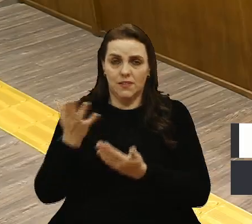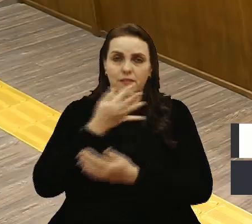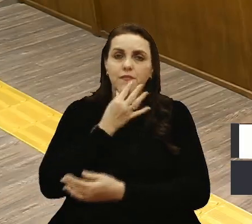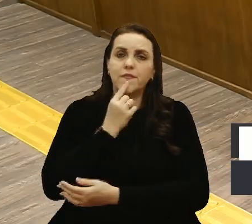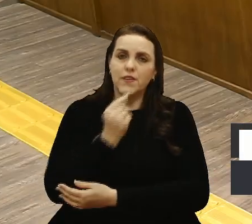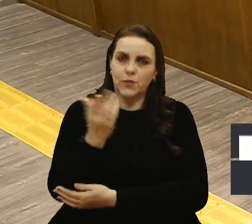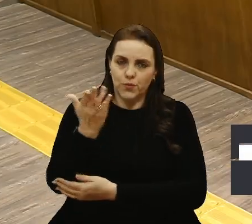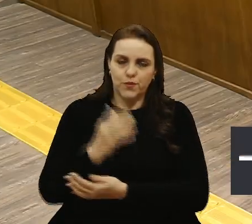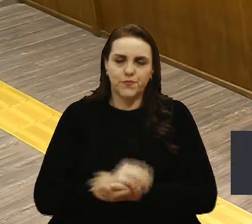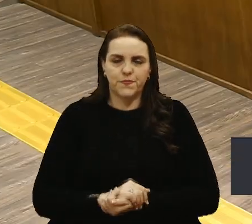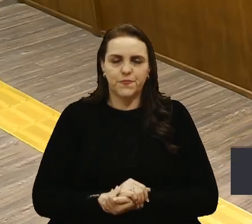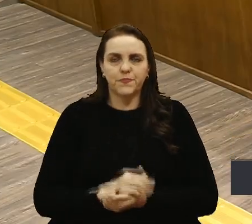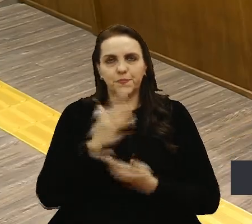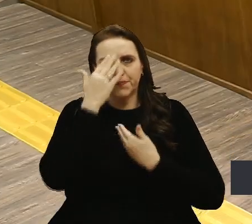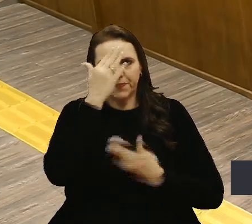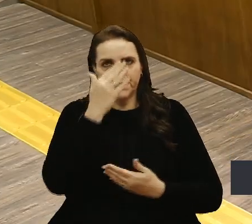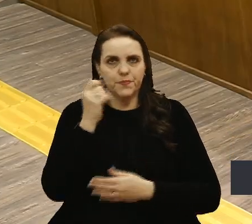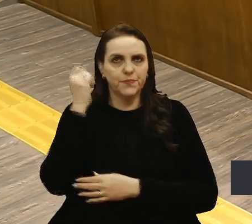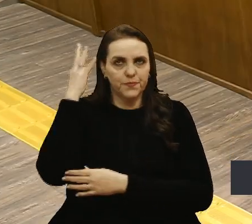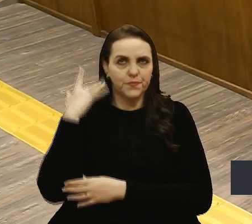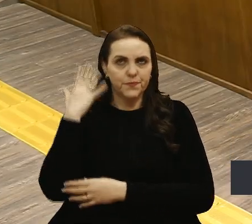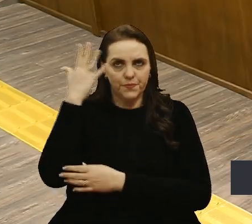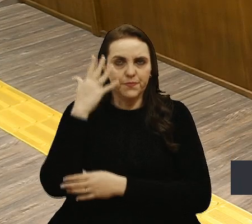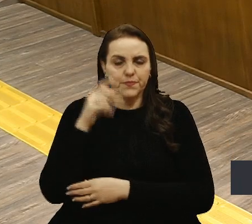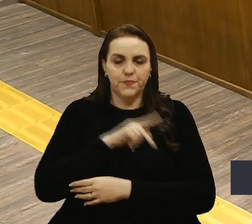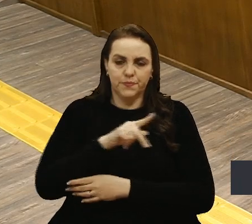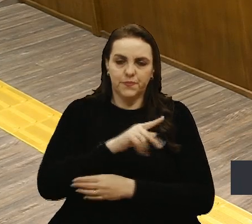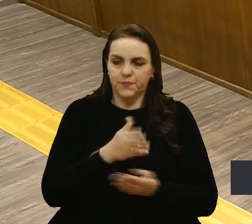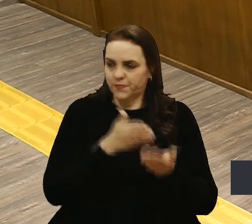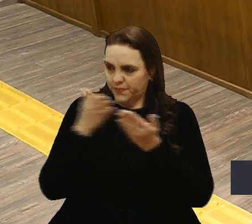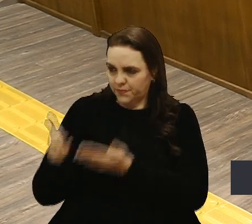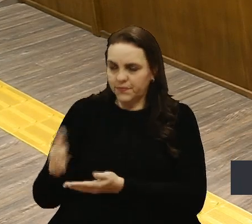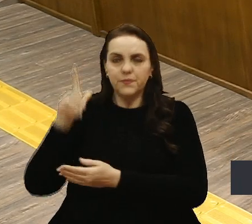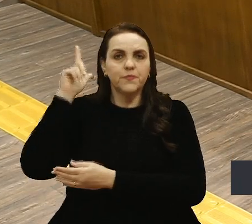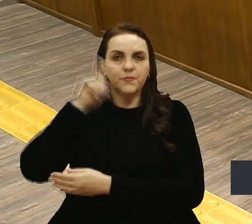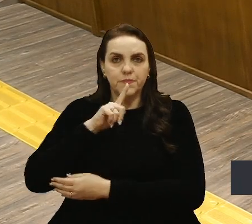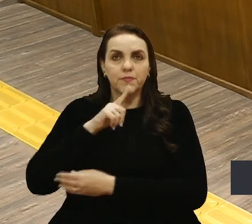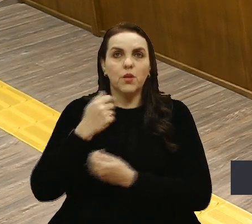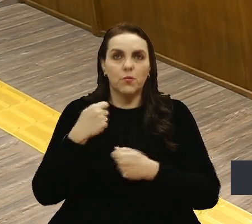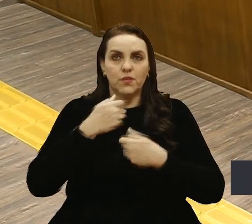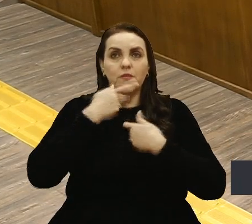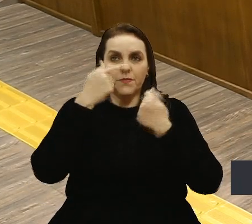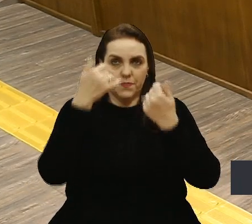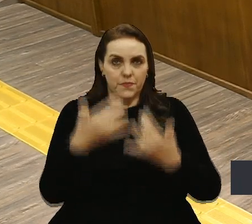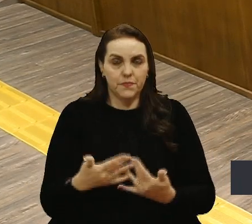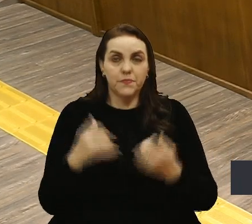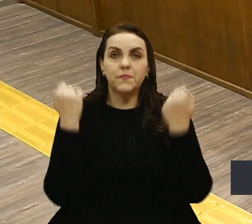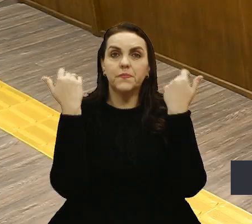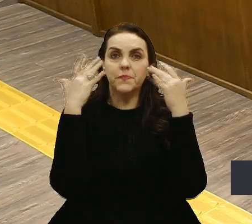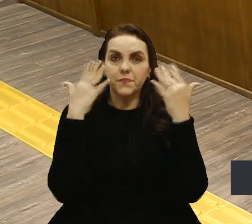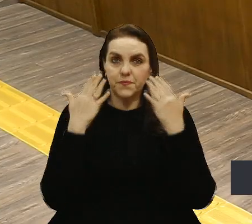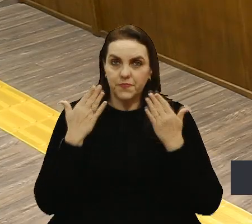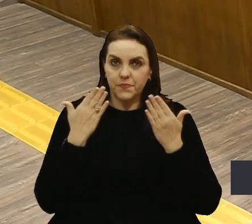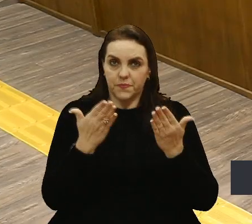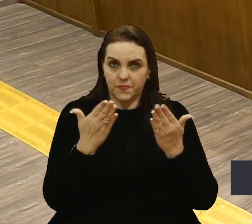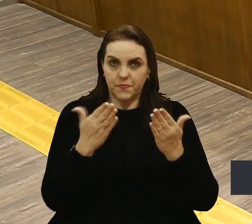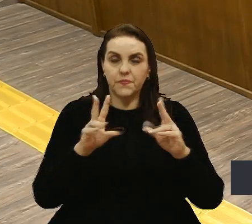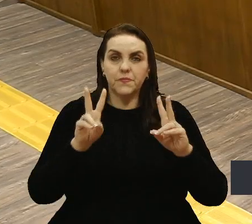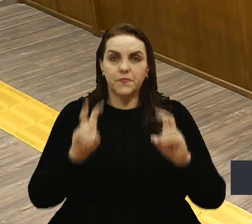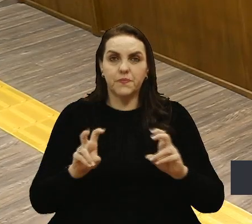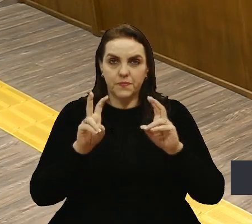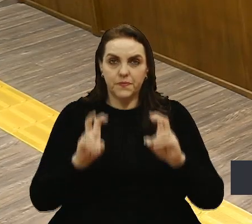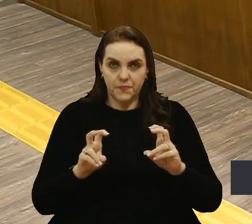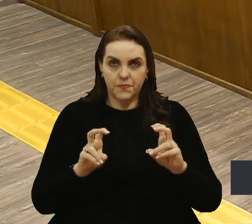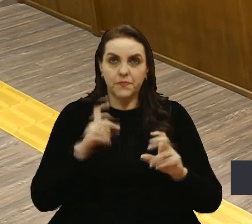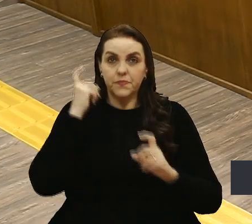Obrigado, vereadora Daiane. Eu passei rapidamente a presidência ao vereador Lucas para me manifestar, primeiro lhe parabenizar por trazer esse assunto.